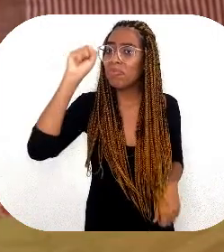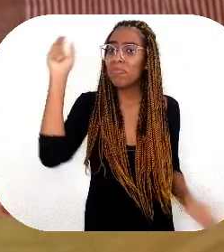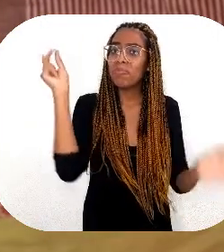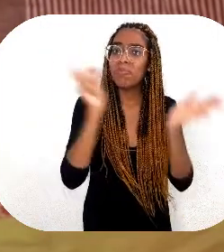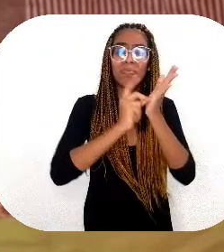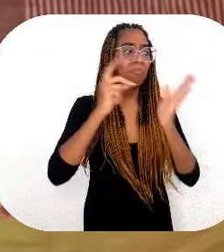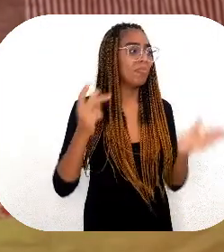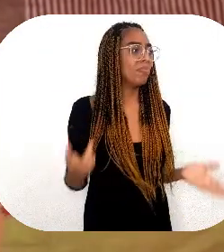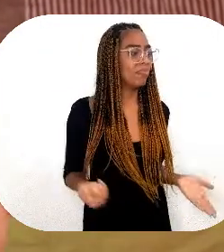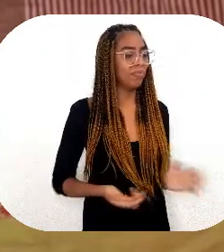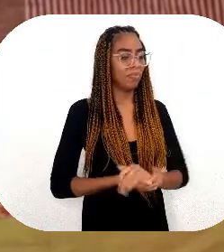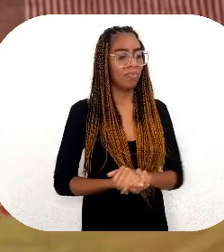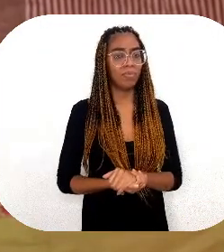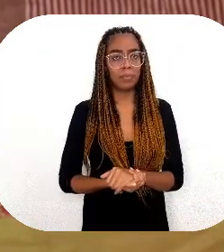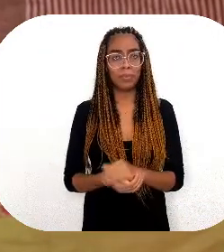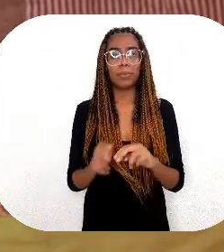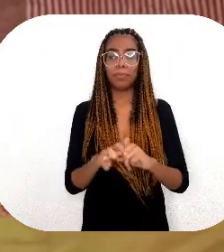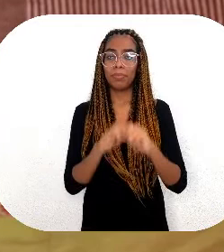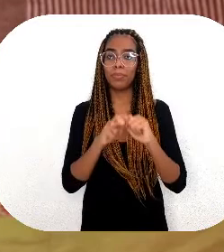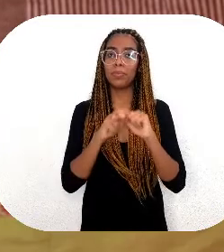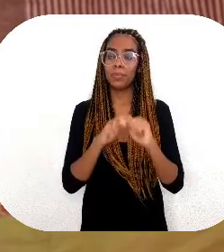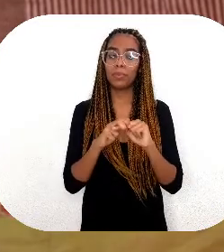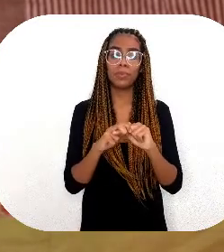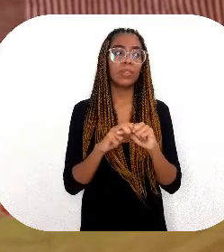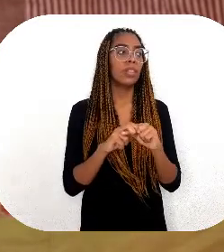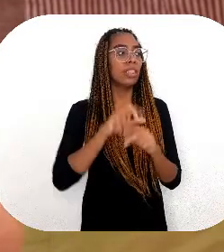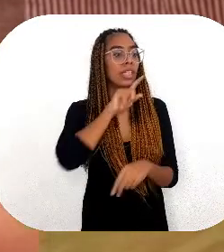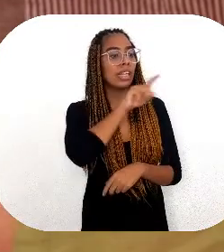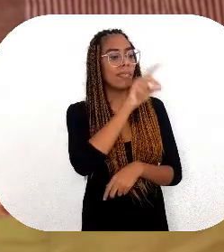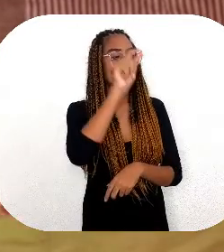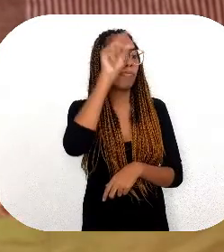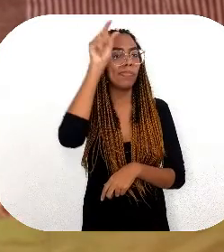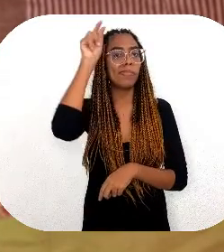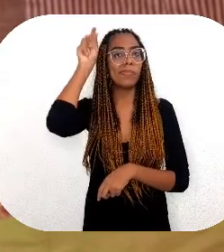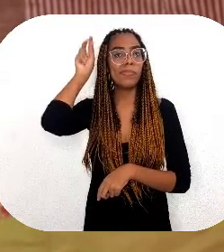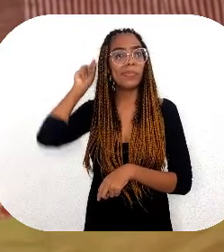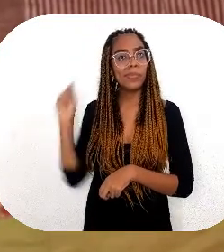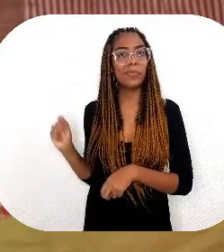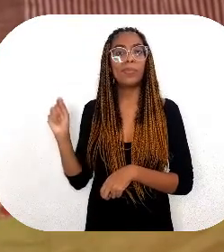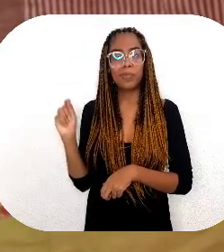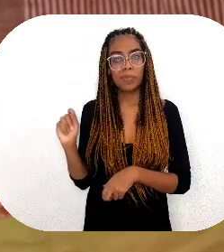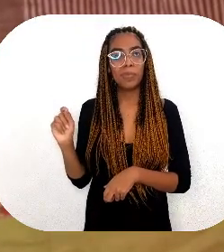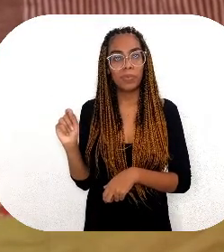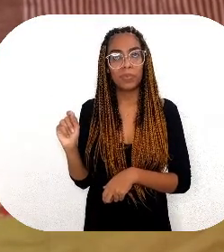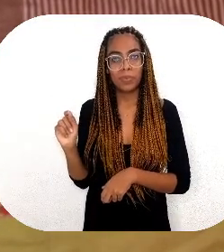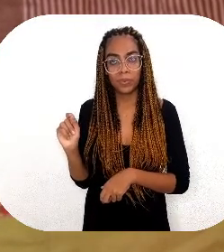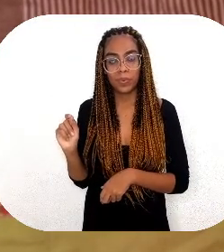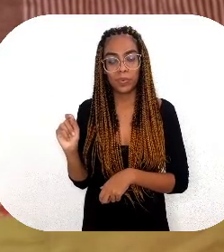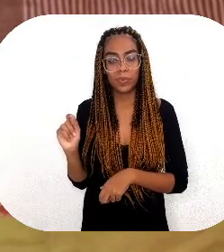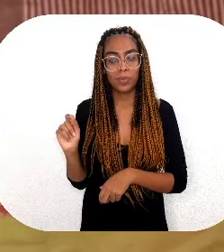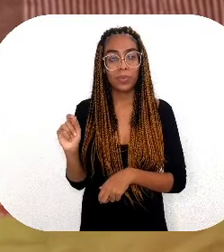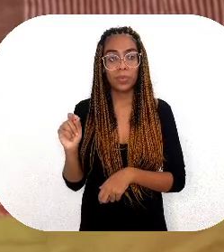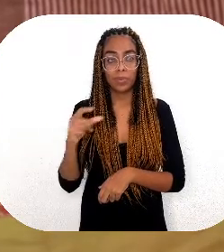apertou suas glândulas, não. Ele chorou de verdade. E é por isso que lá nas terras da